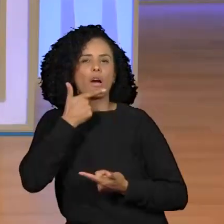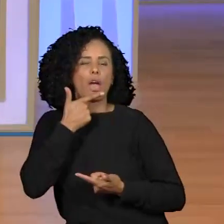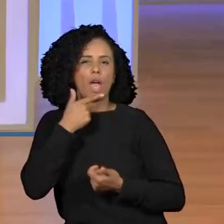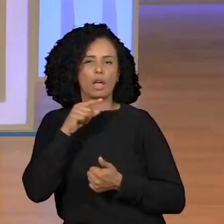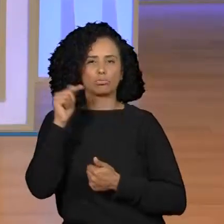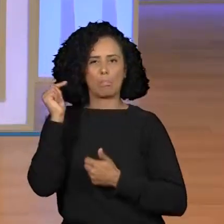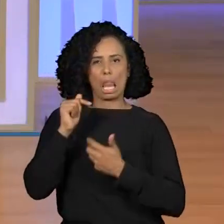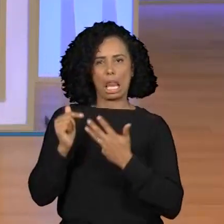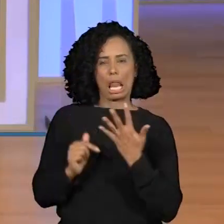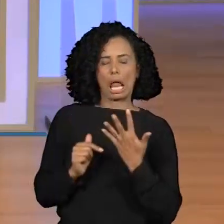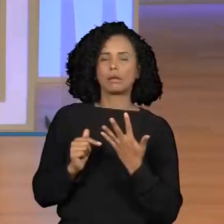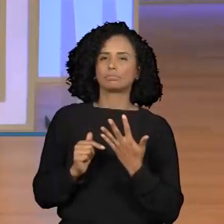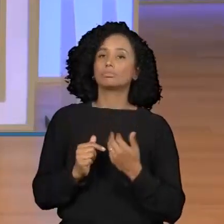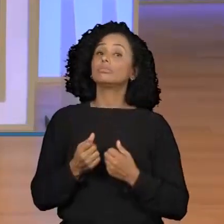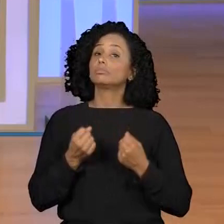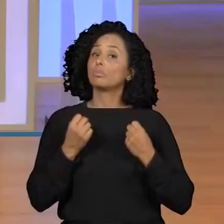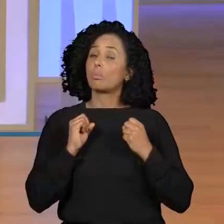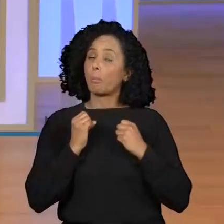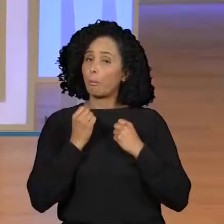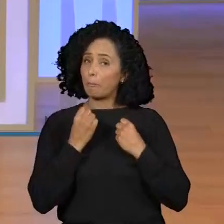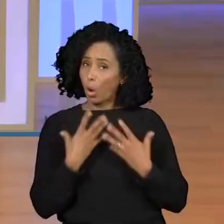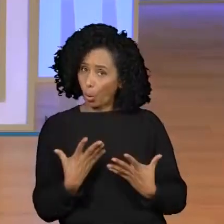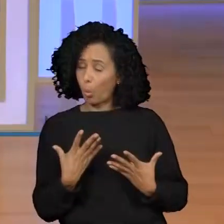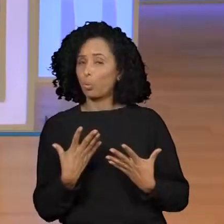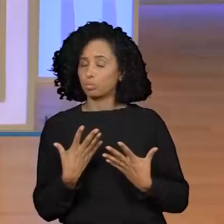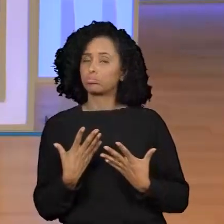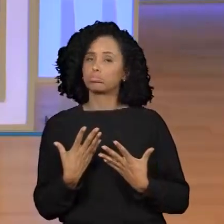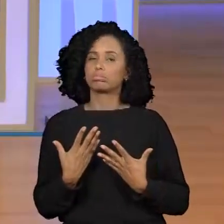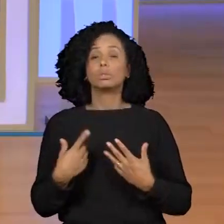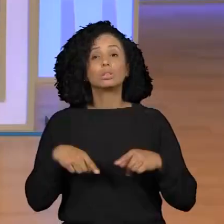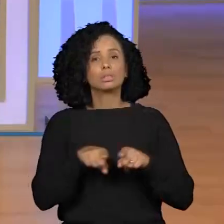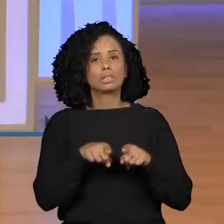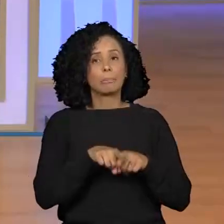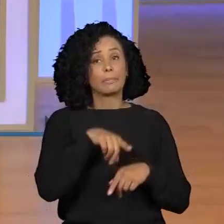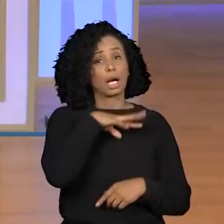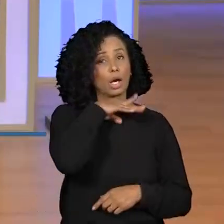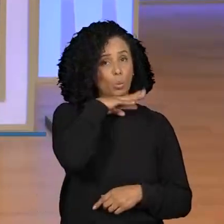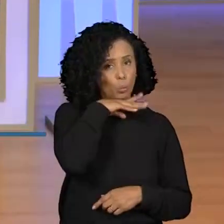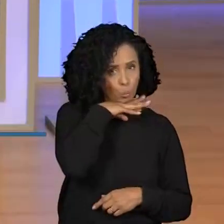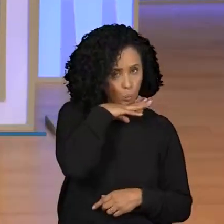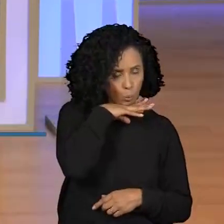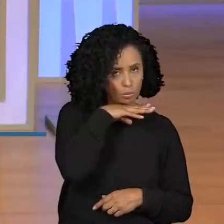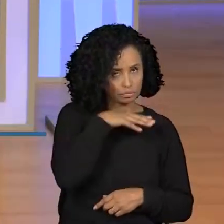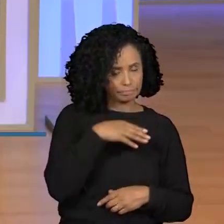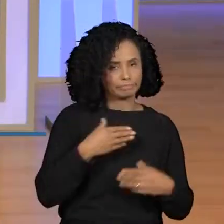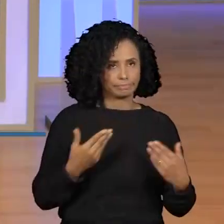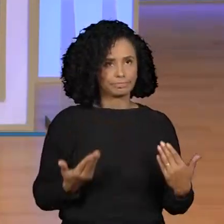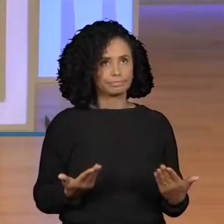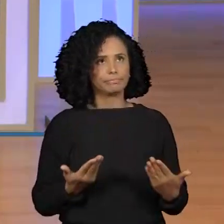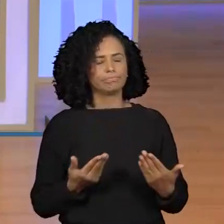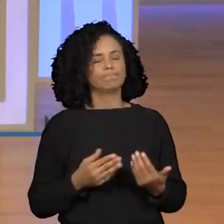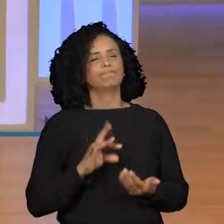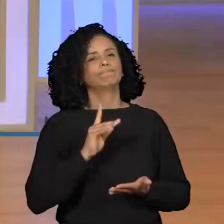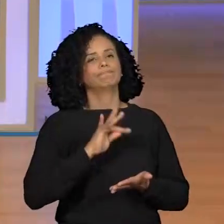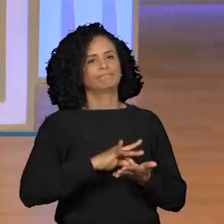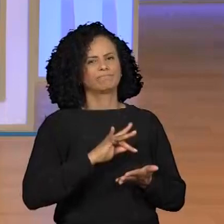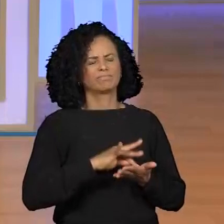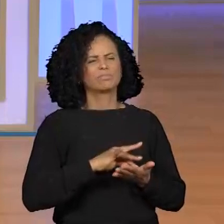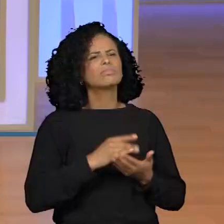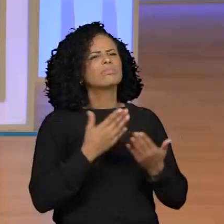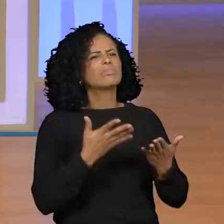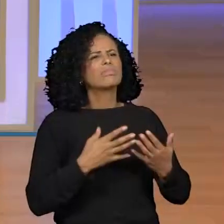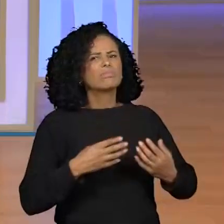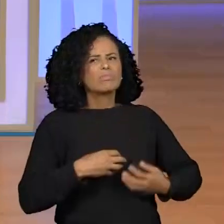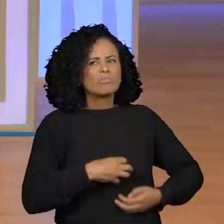ter bactérias tanto boas, digamos assim, quanto bactérias más. Inclusive, no nosso intestino